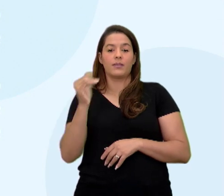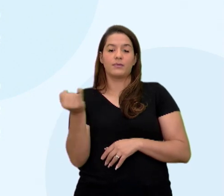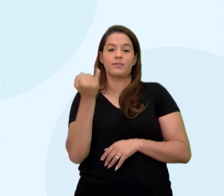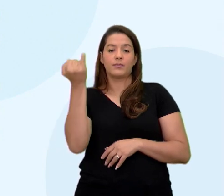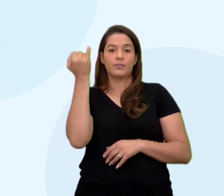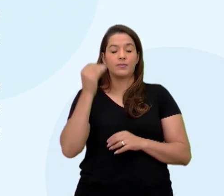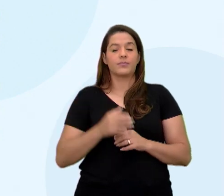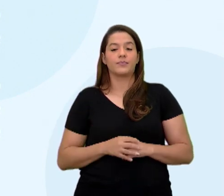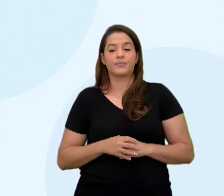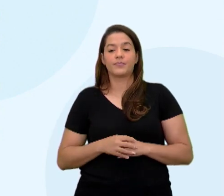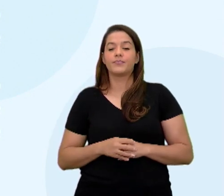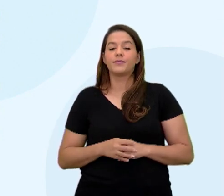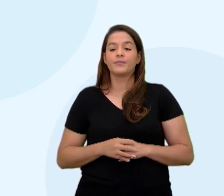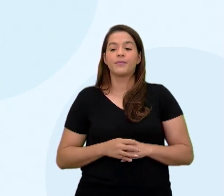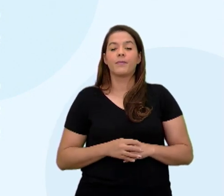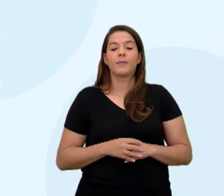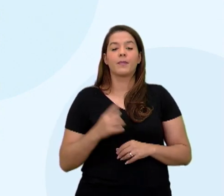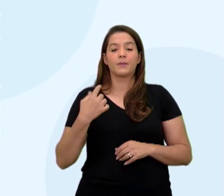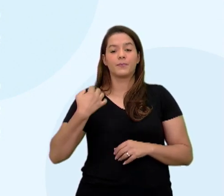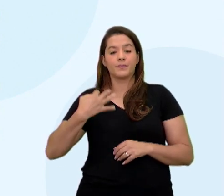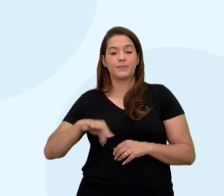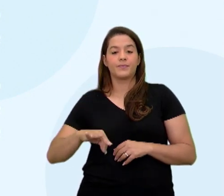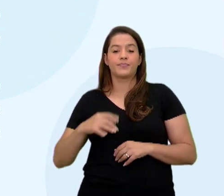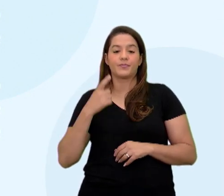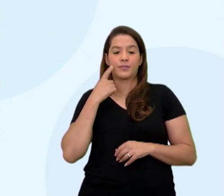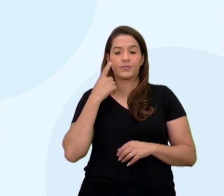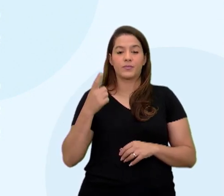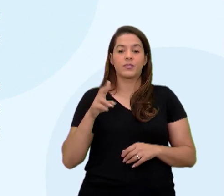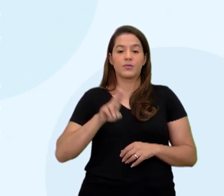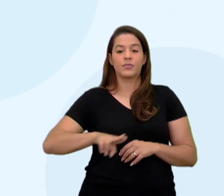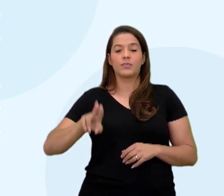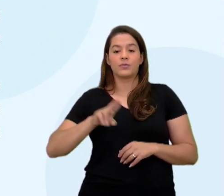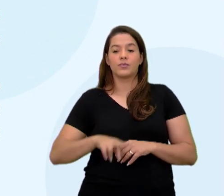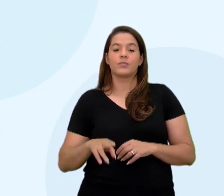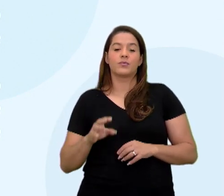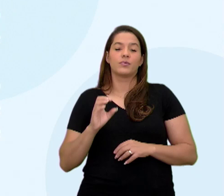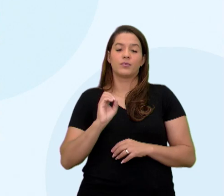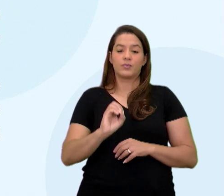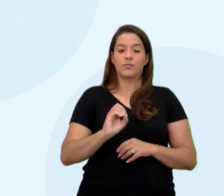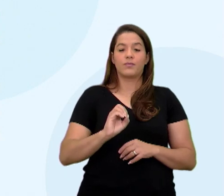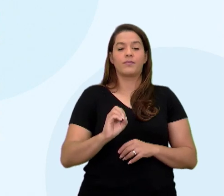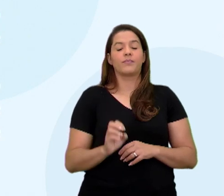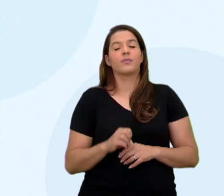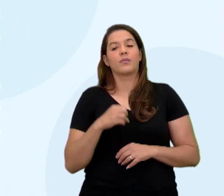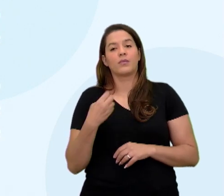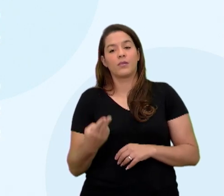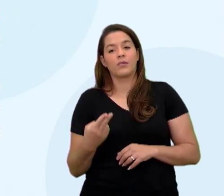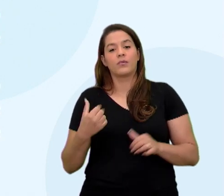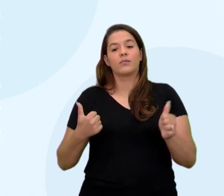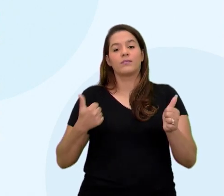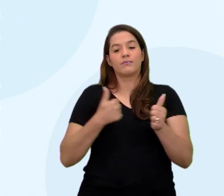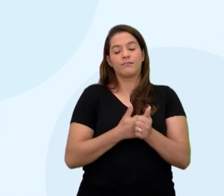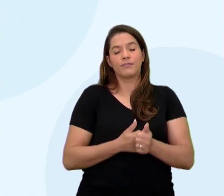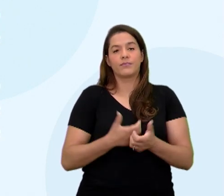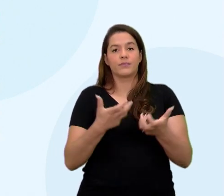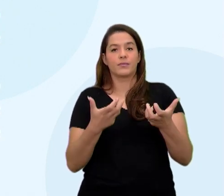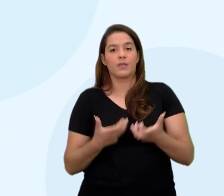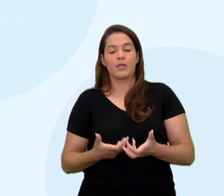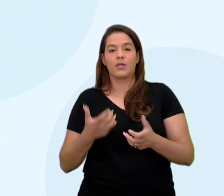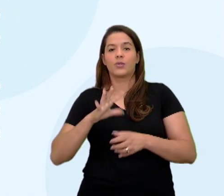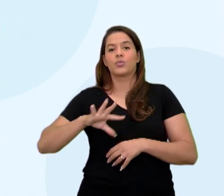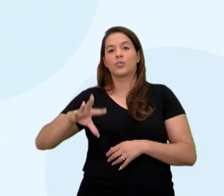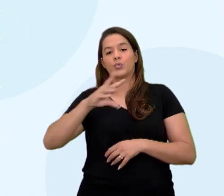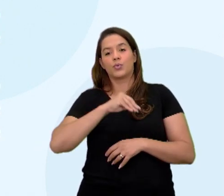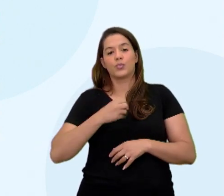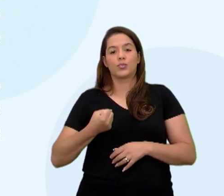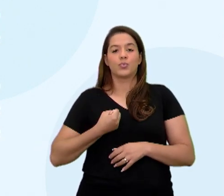Já no segundo caso, o ideal é que se atinja o 0, ou se chegue muito, muito próximo a ele, indicando e esperando, naturalmente, que o número